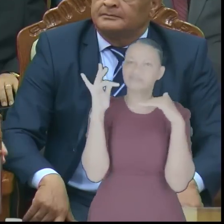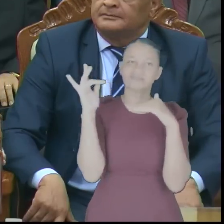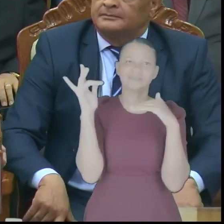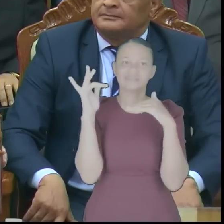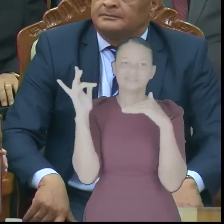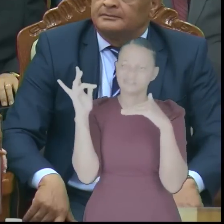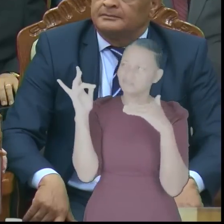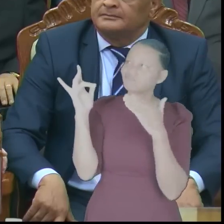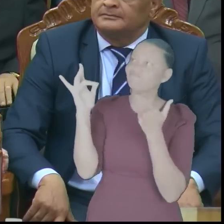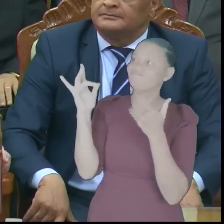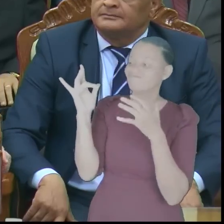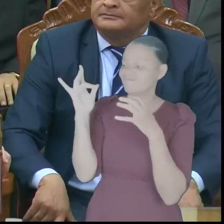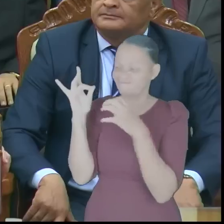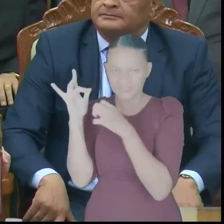aqui dentro, não. Vai dar ruim.